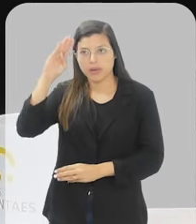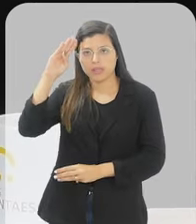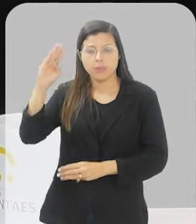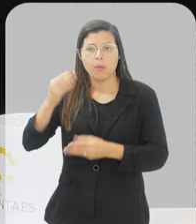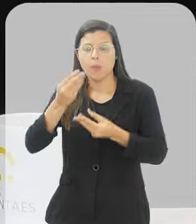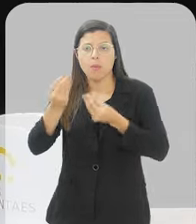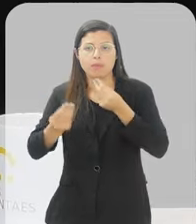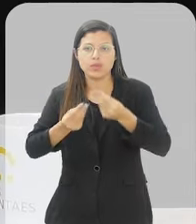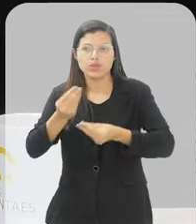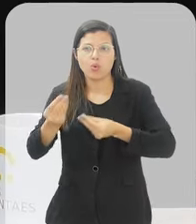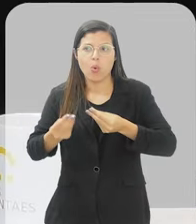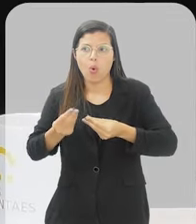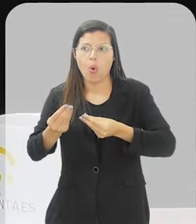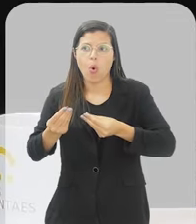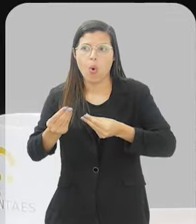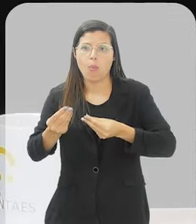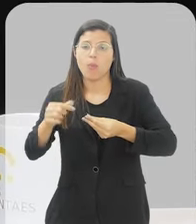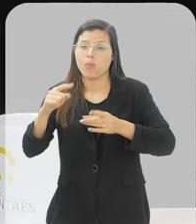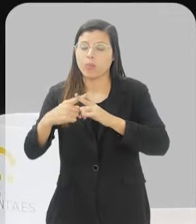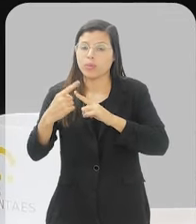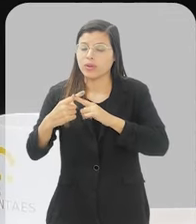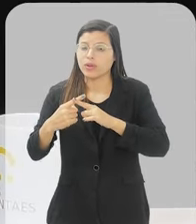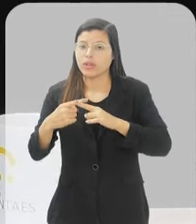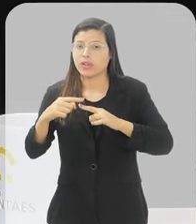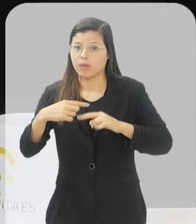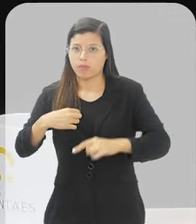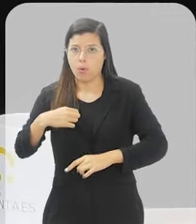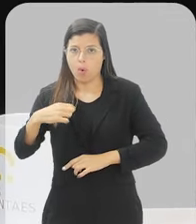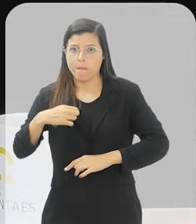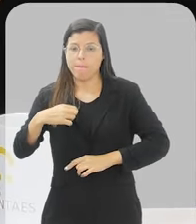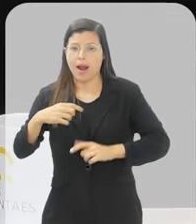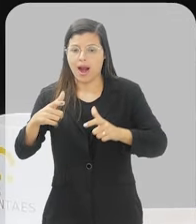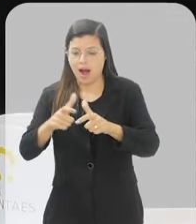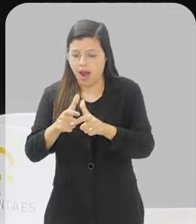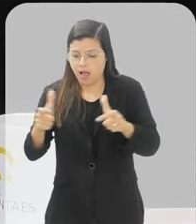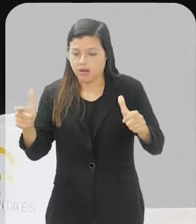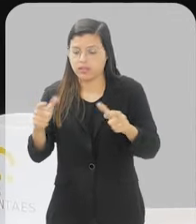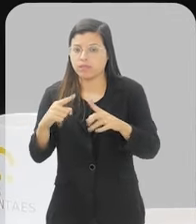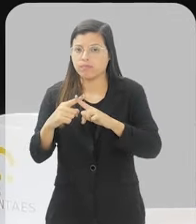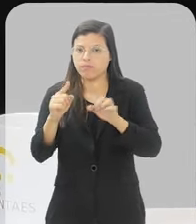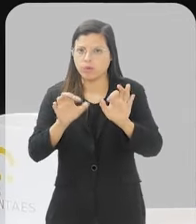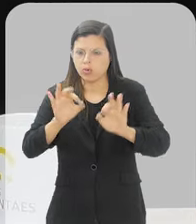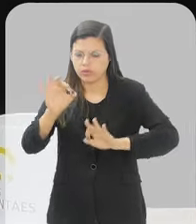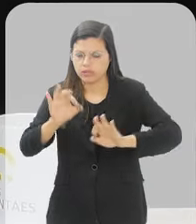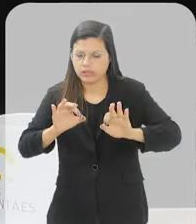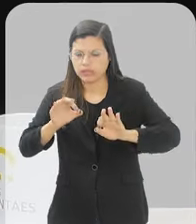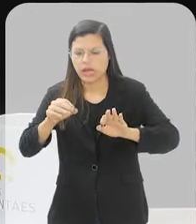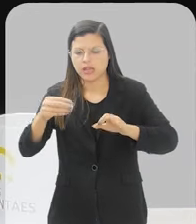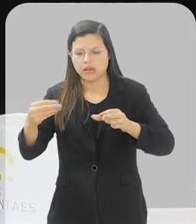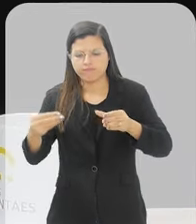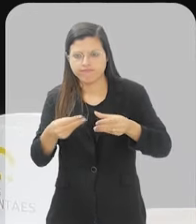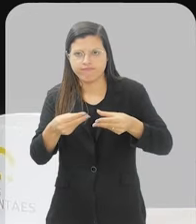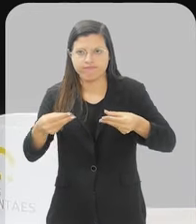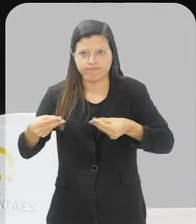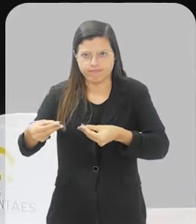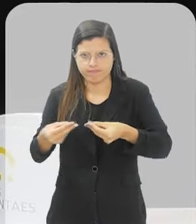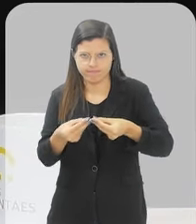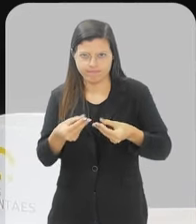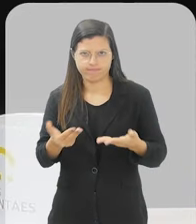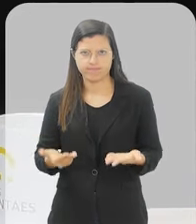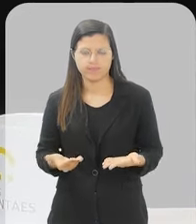principalmente na logística, porque a fantasia é grande, mas ela se transforma em vários pedaços, né? São vários encaixes.